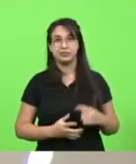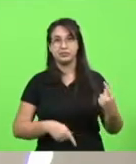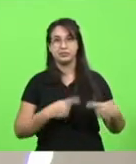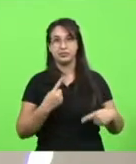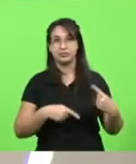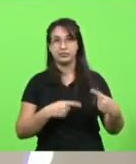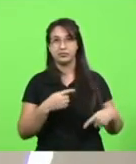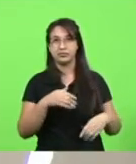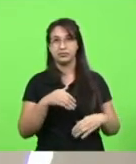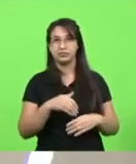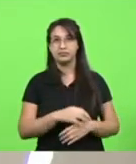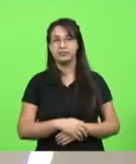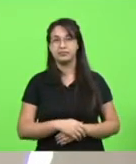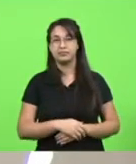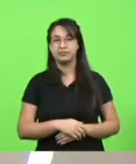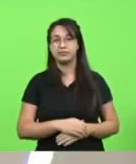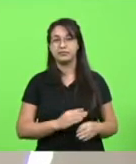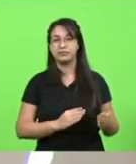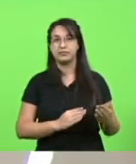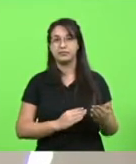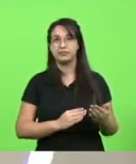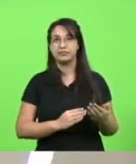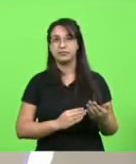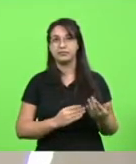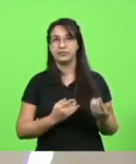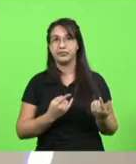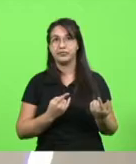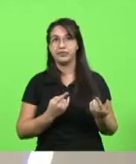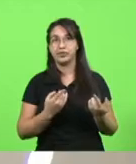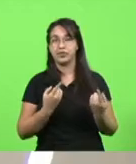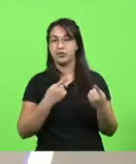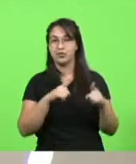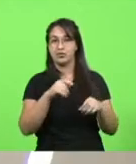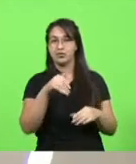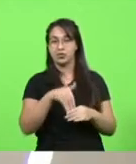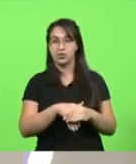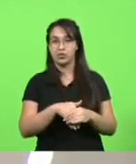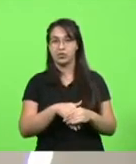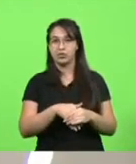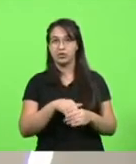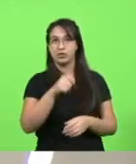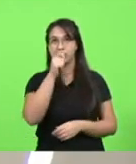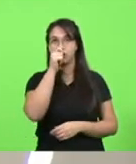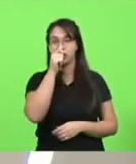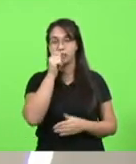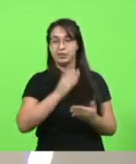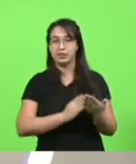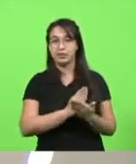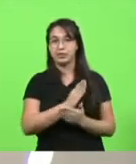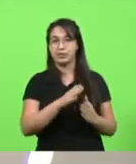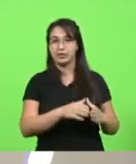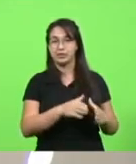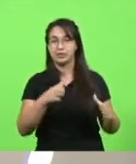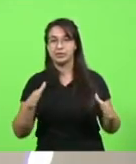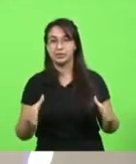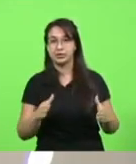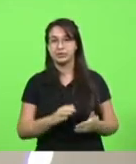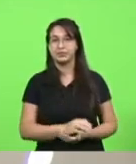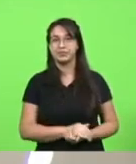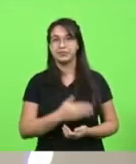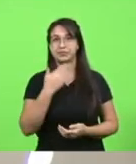aprovam, permaneçam como se encontram. Parecer com voto contrário do deputado João Minha, aprovado por maioria. Pedidos